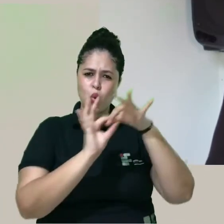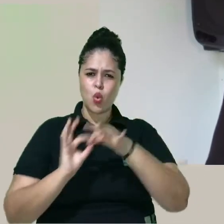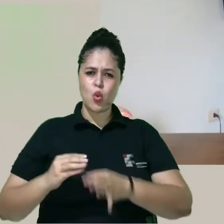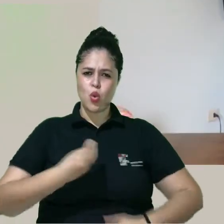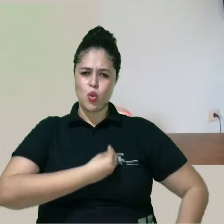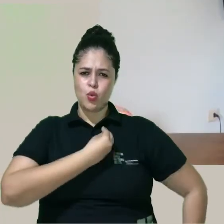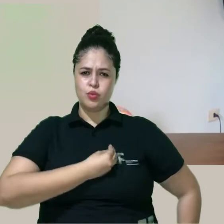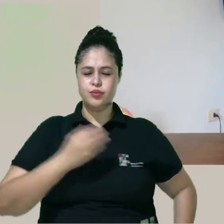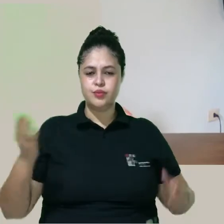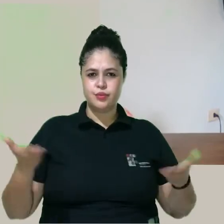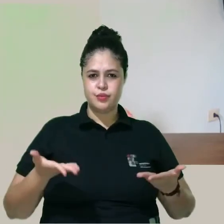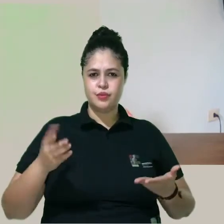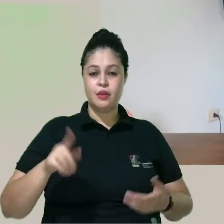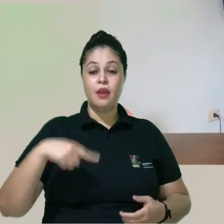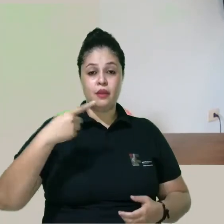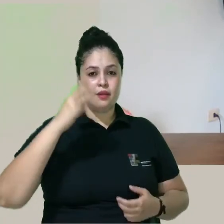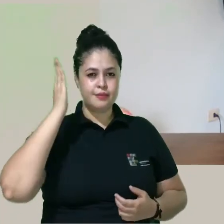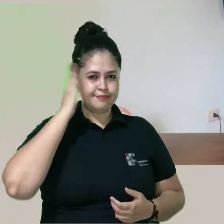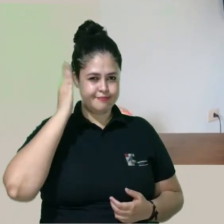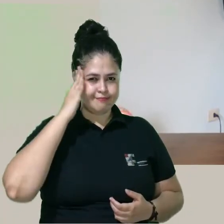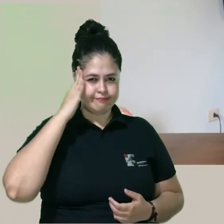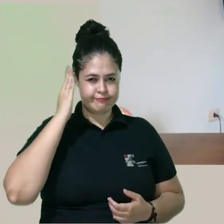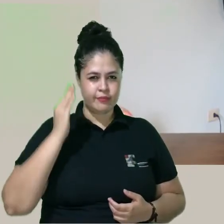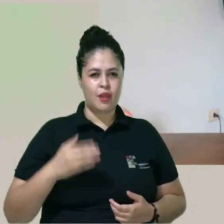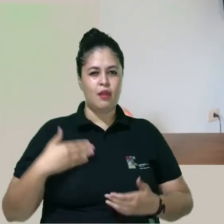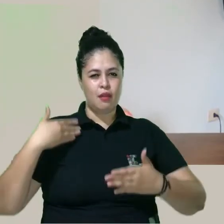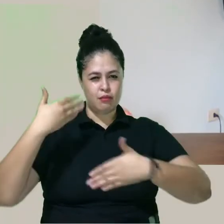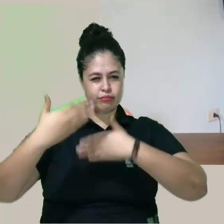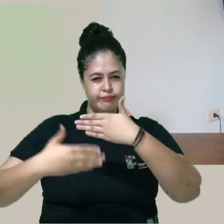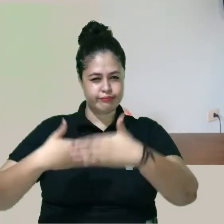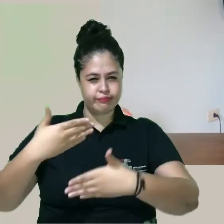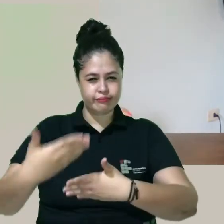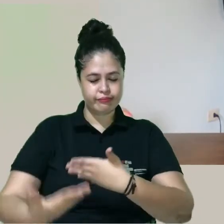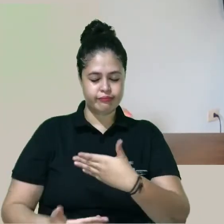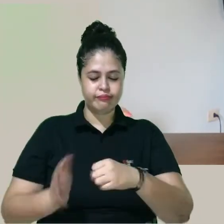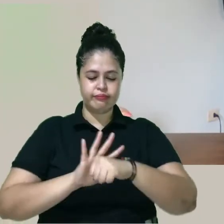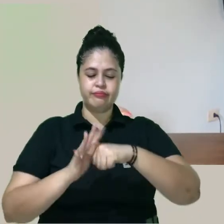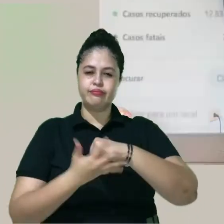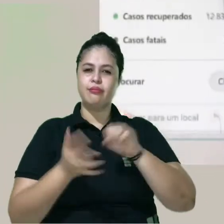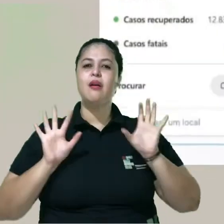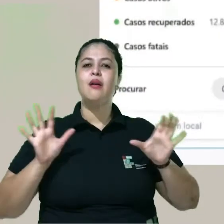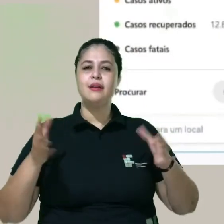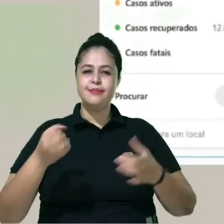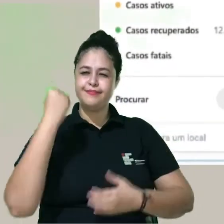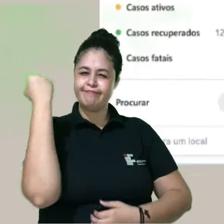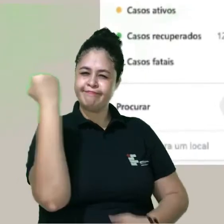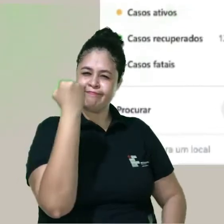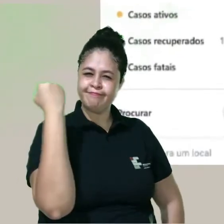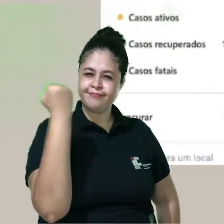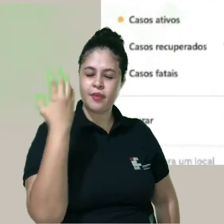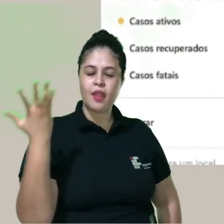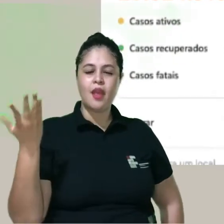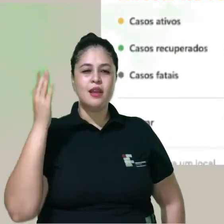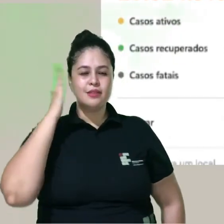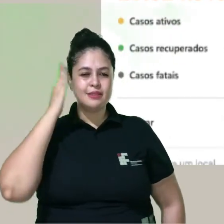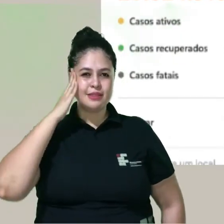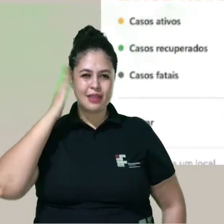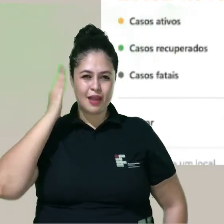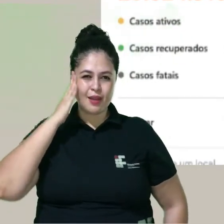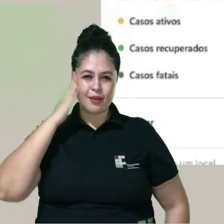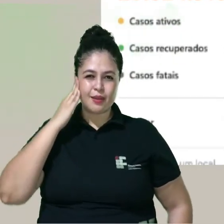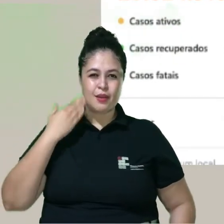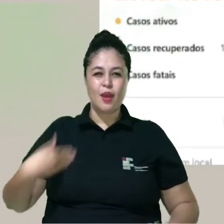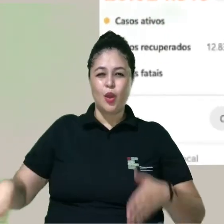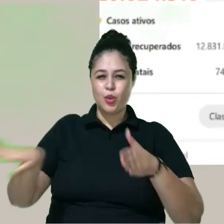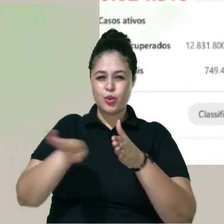atual. Bom, é sabido então que estamos no decurso de uma pandemia gravíssima que